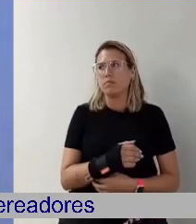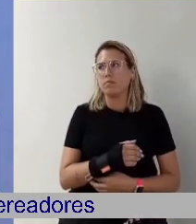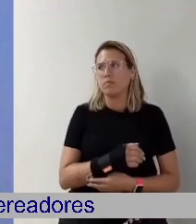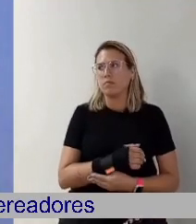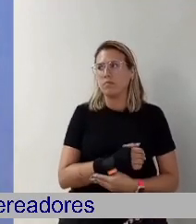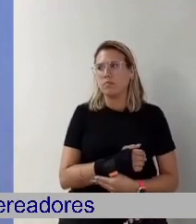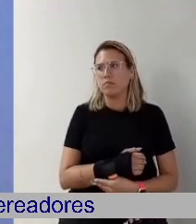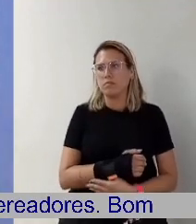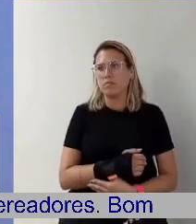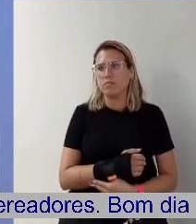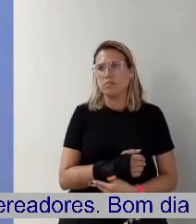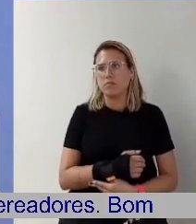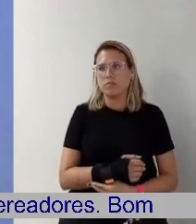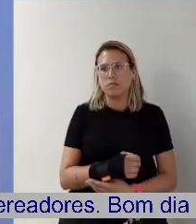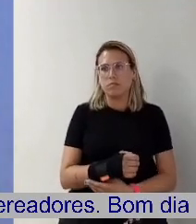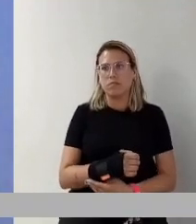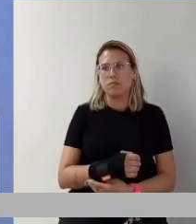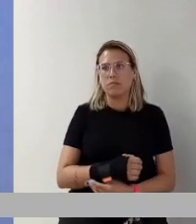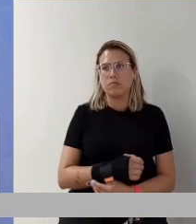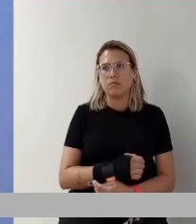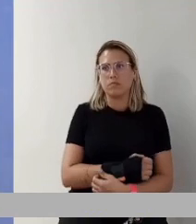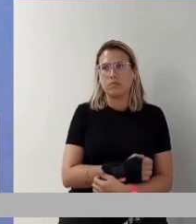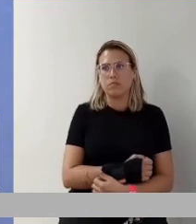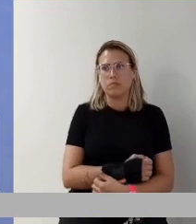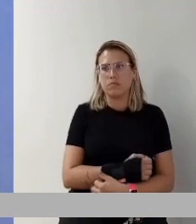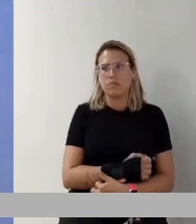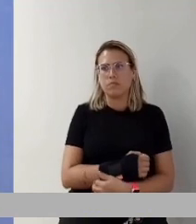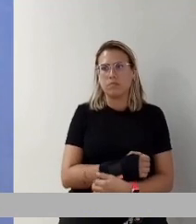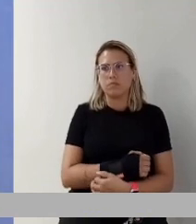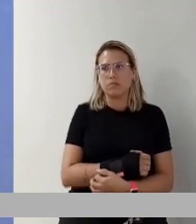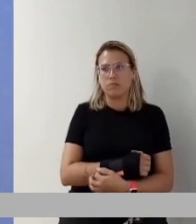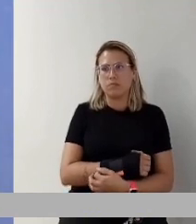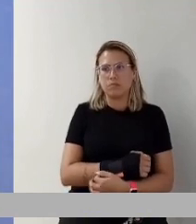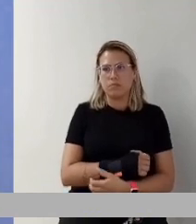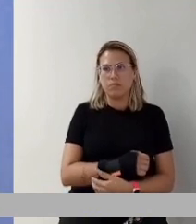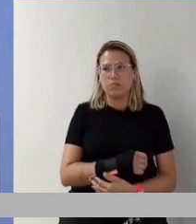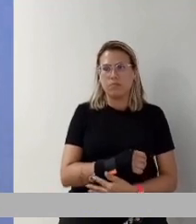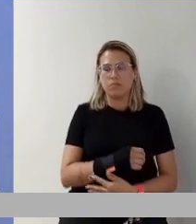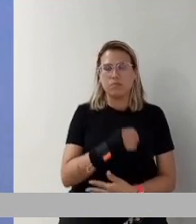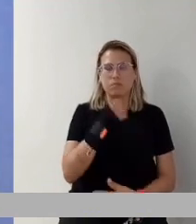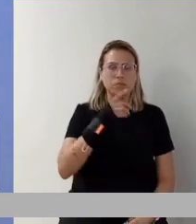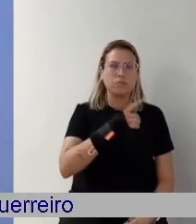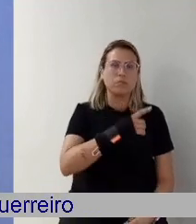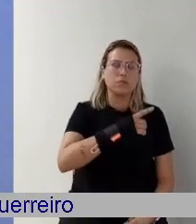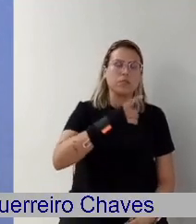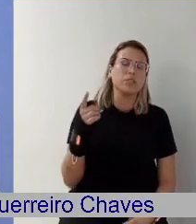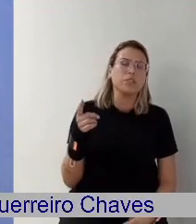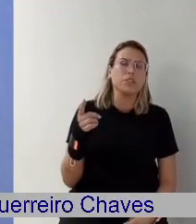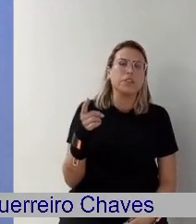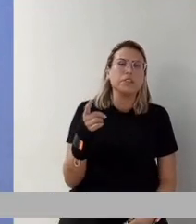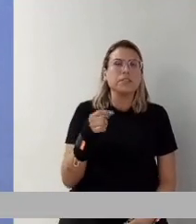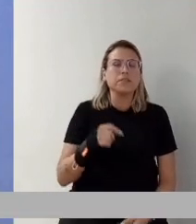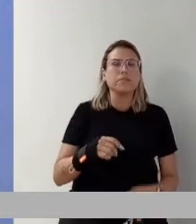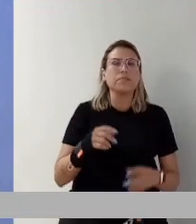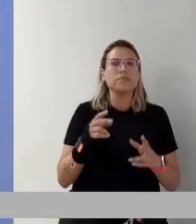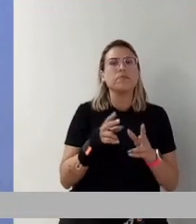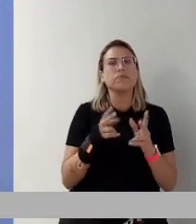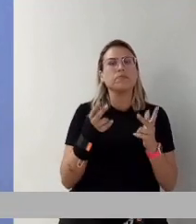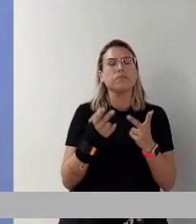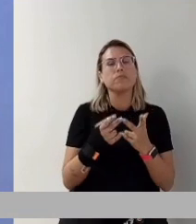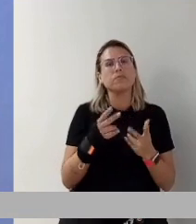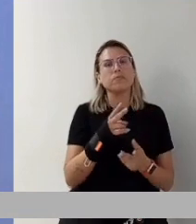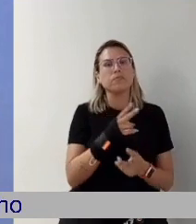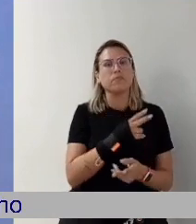vereadores Bom dia a todos Palácio legislativo Vereador José Guerreiro Chaves plenário Vereador José Mendes